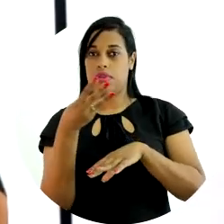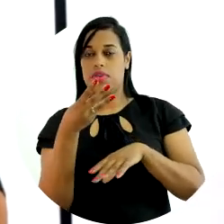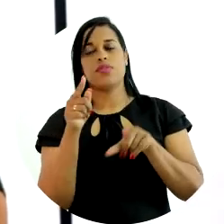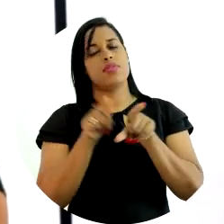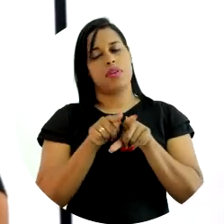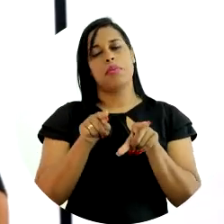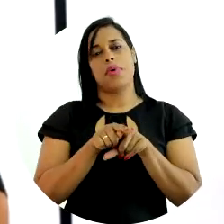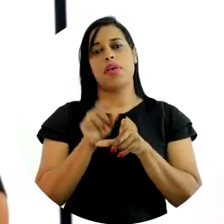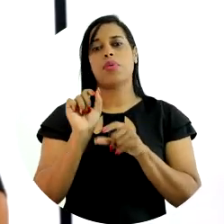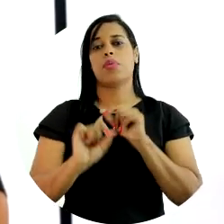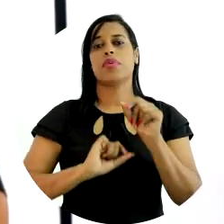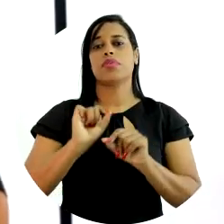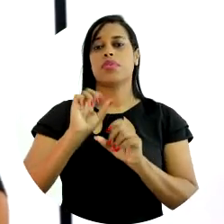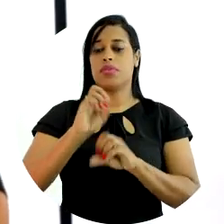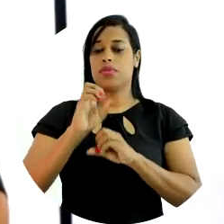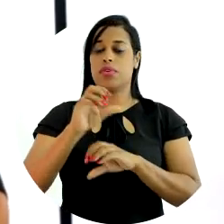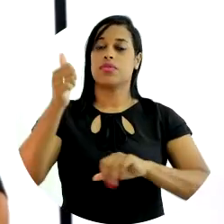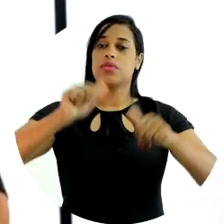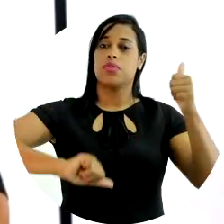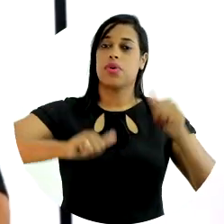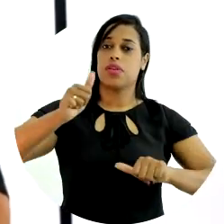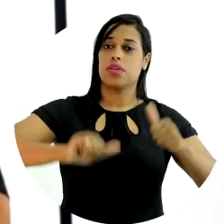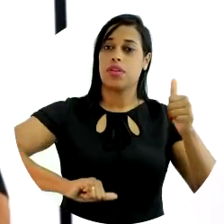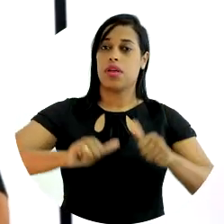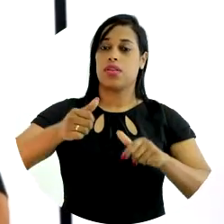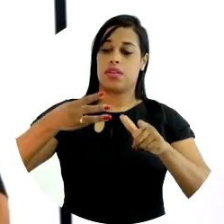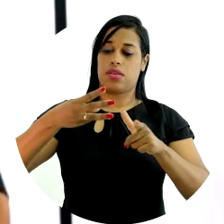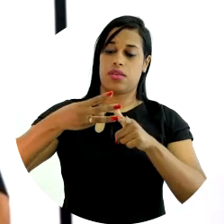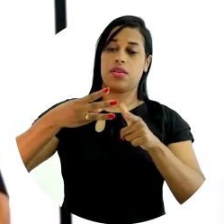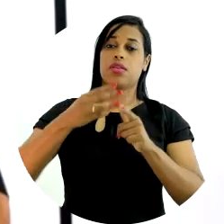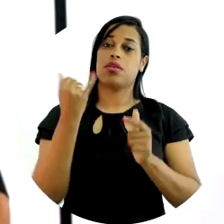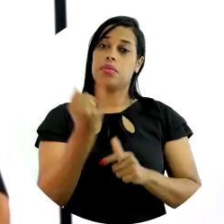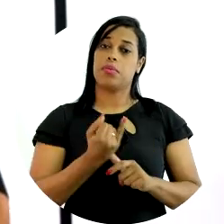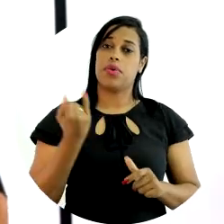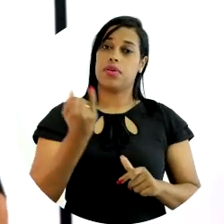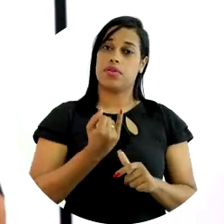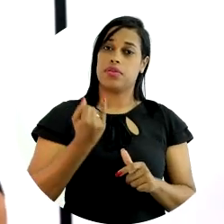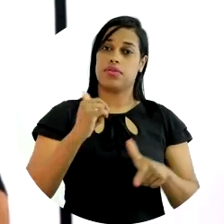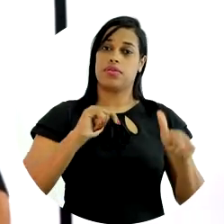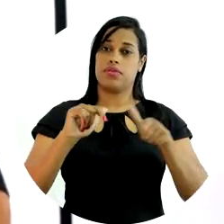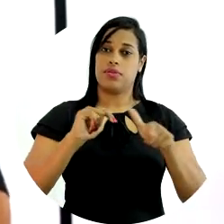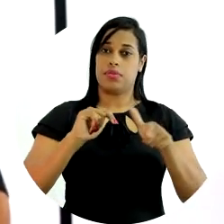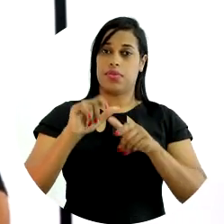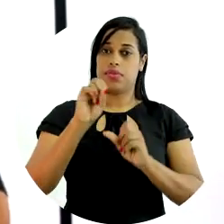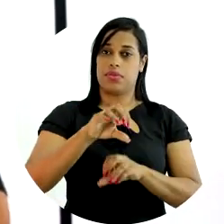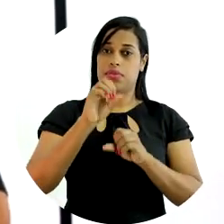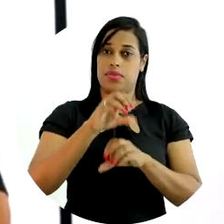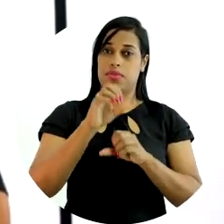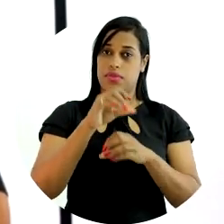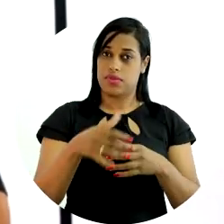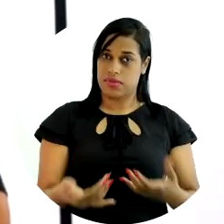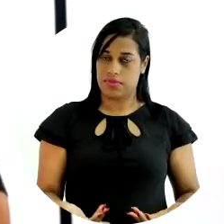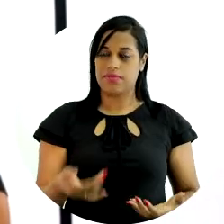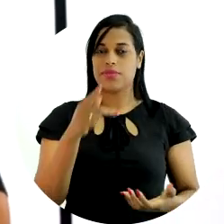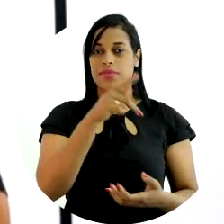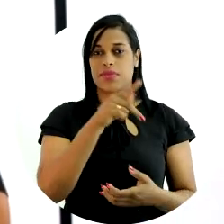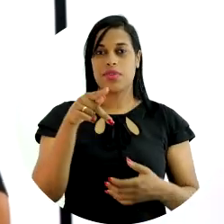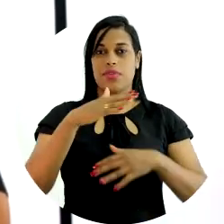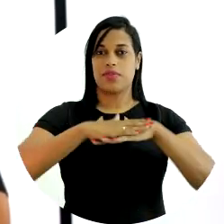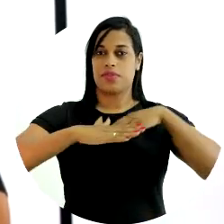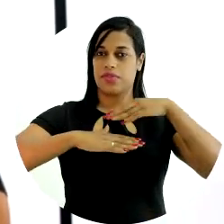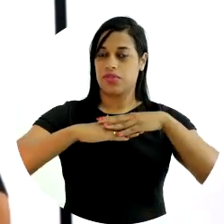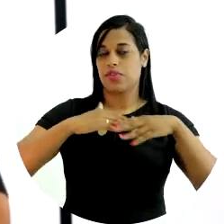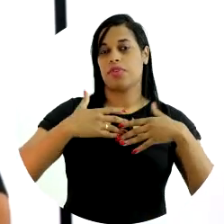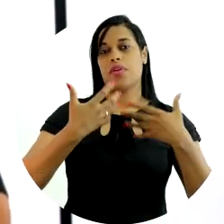3, vamos tratar primeiro do que seria uma educação de qualidade e depois da importância do trabalhador em educação não